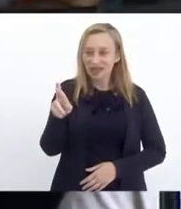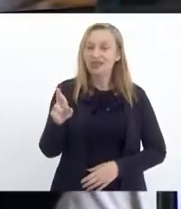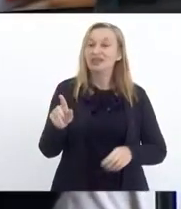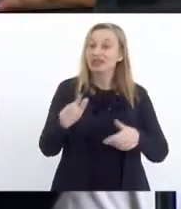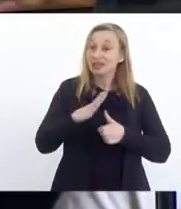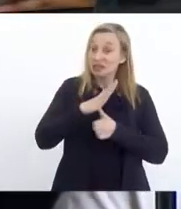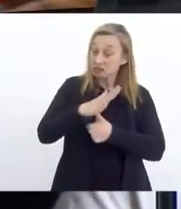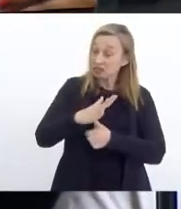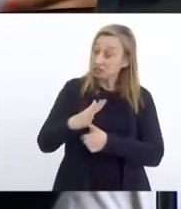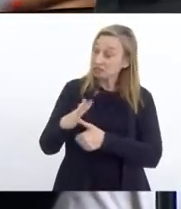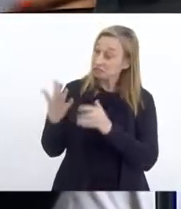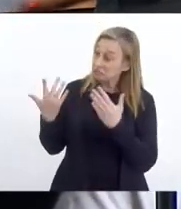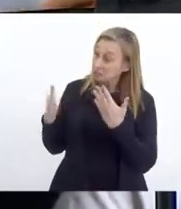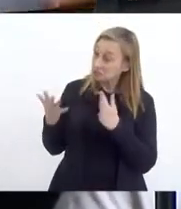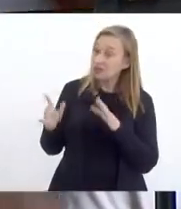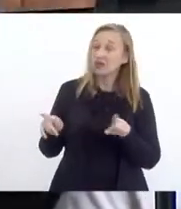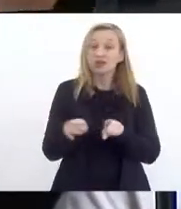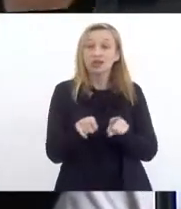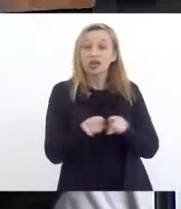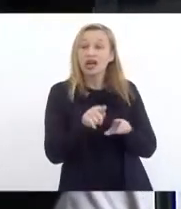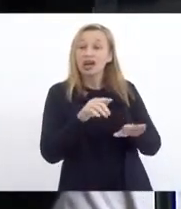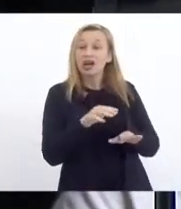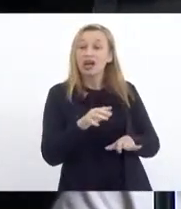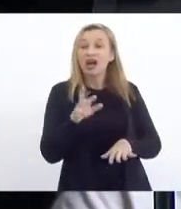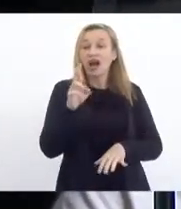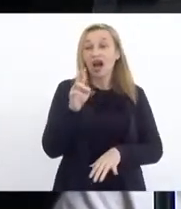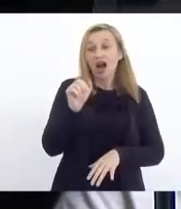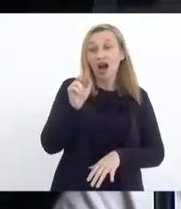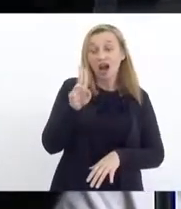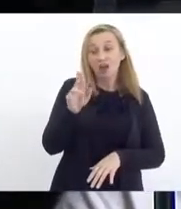reitor, cumprimentando todos, Raul Palácio,